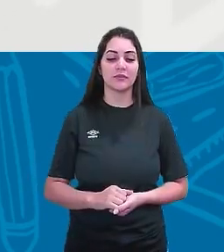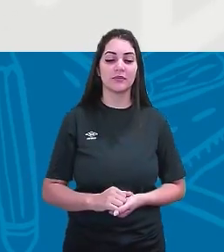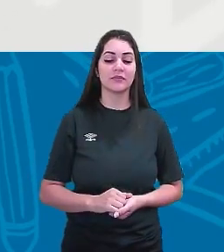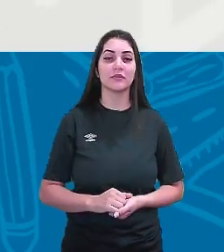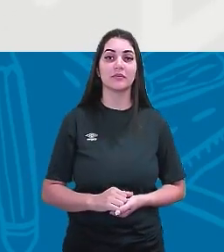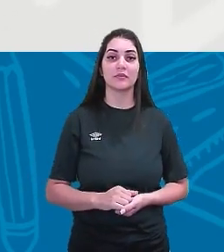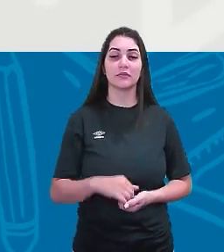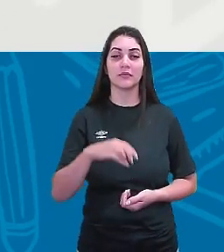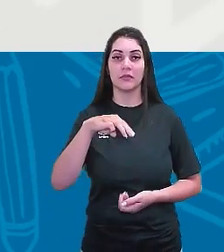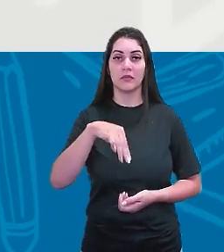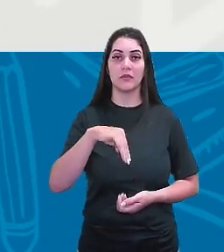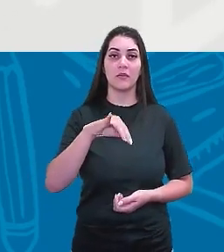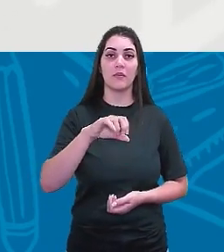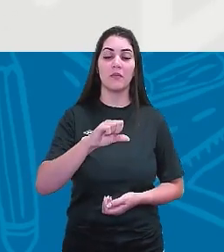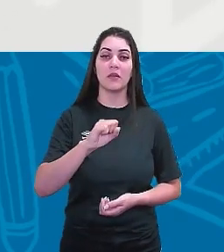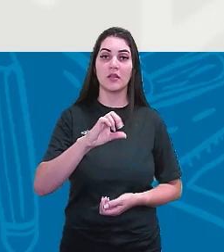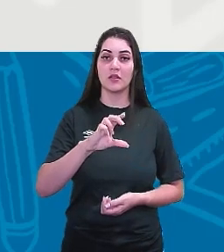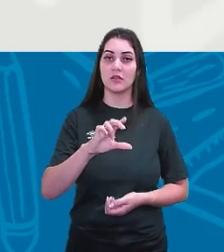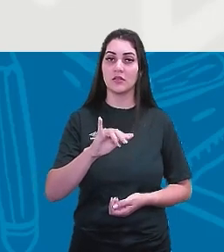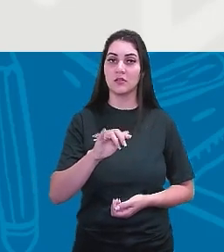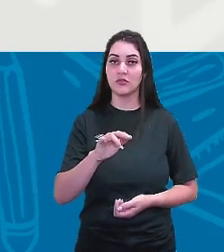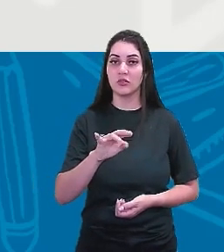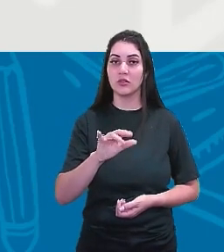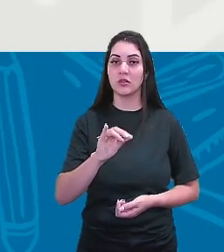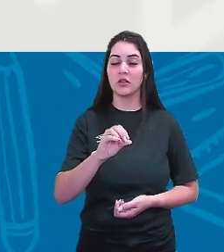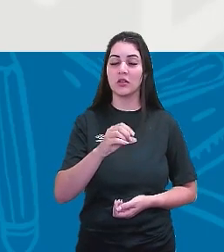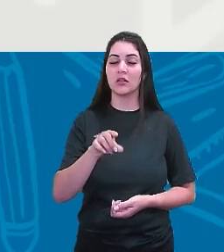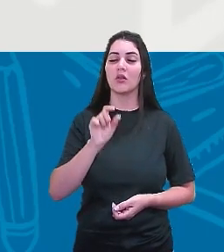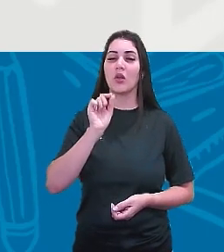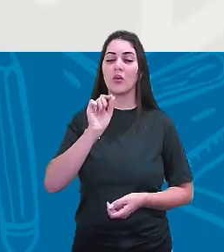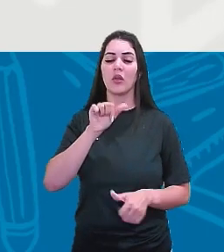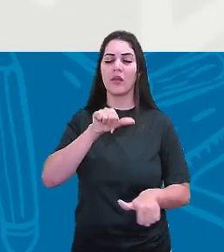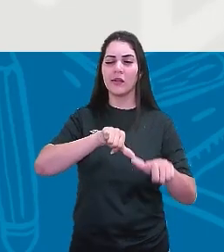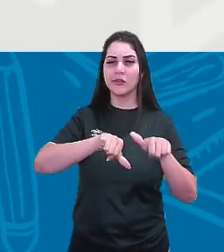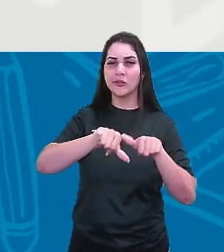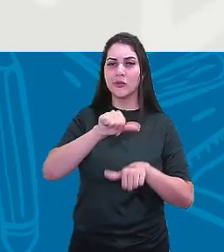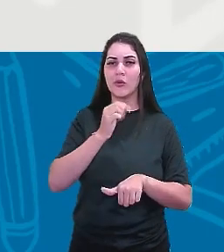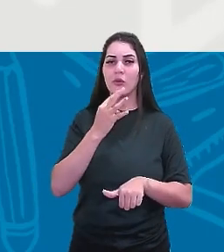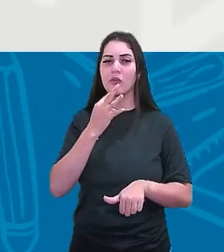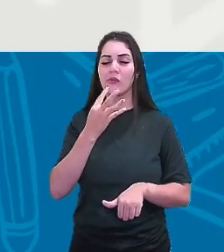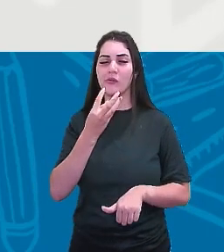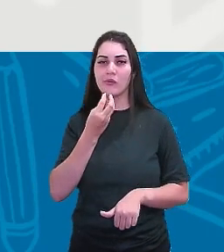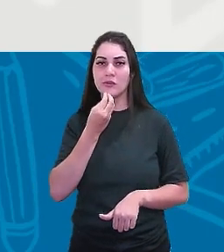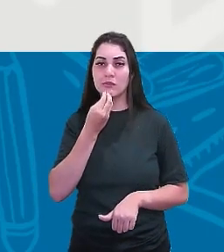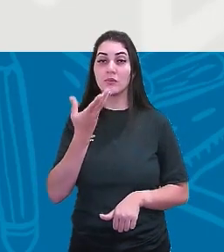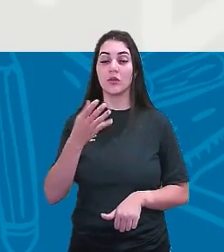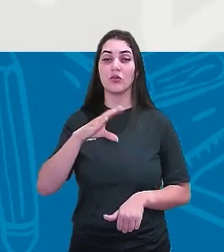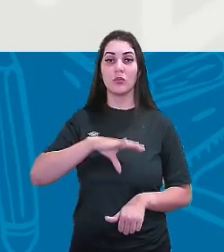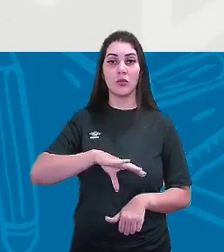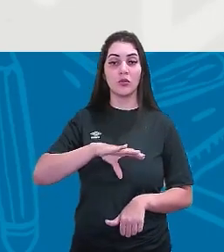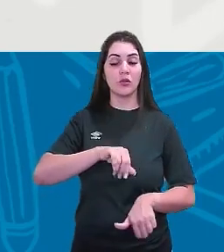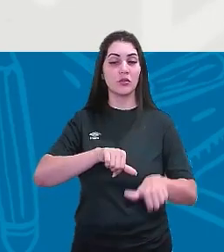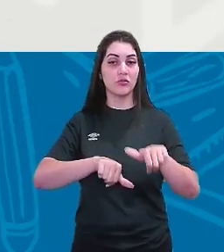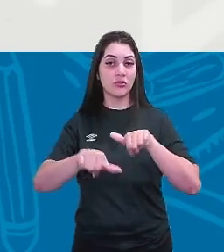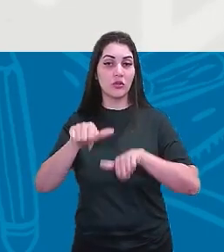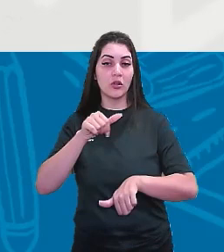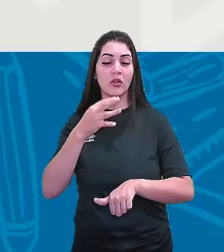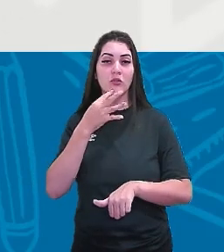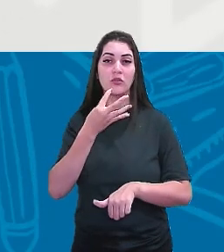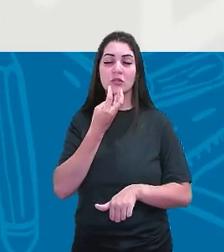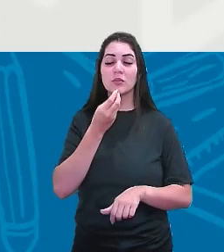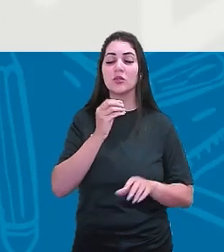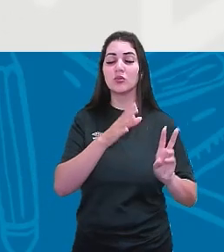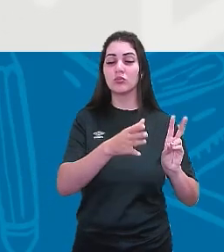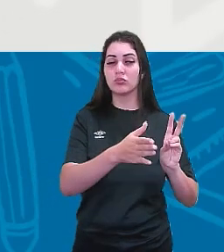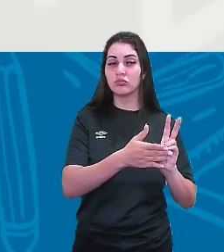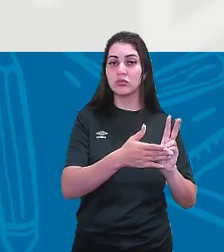índio. Miscigenação justamente é isso, é a troca de conhecimento. Então, os portugueses trocaram conhecimento com os